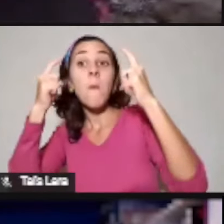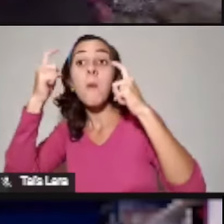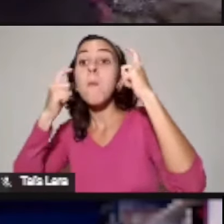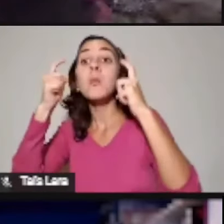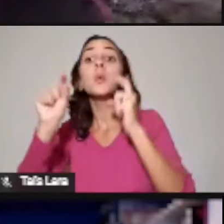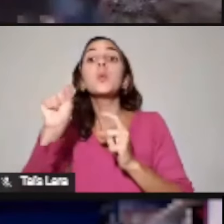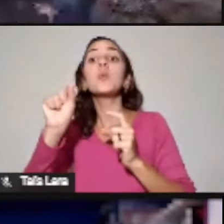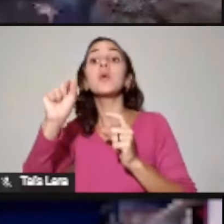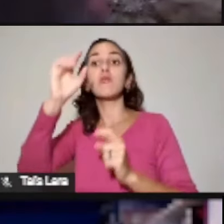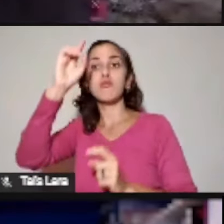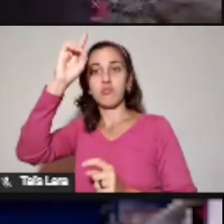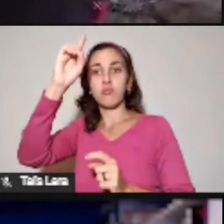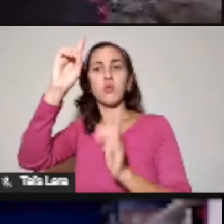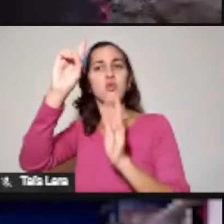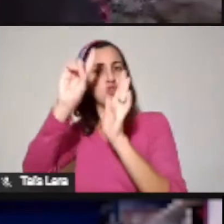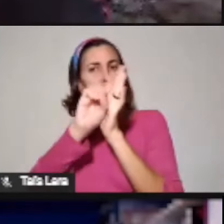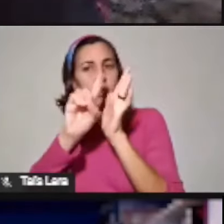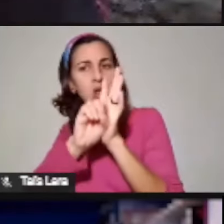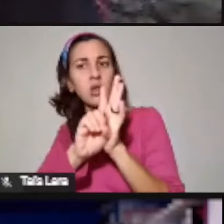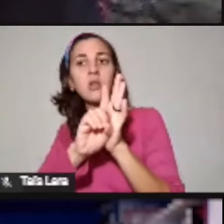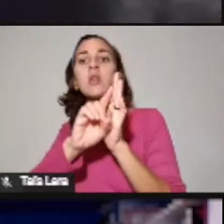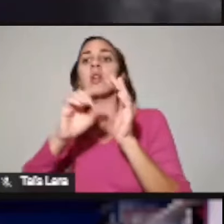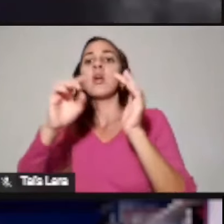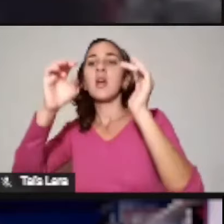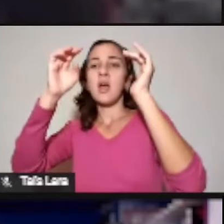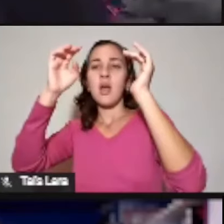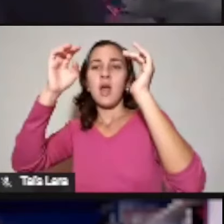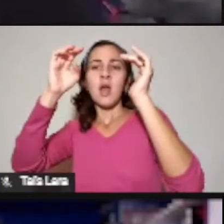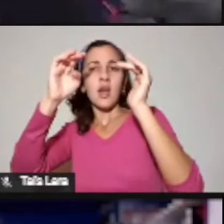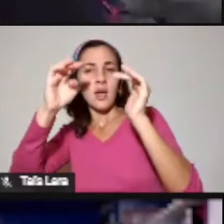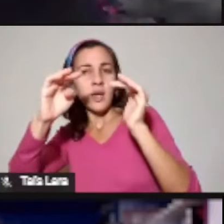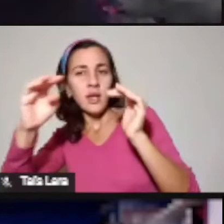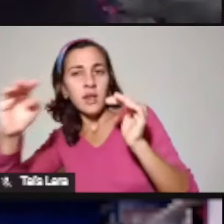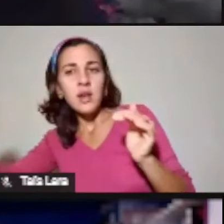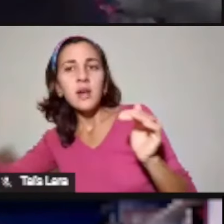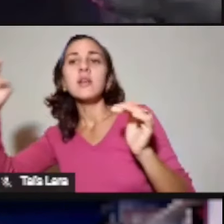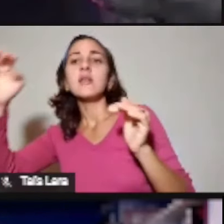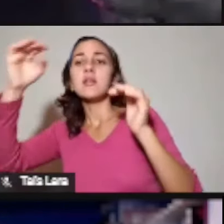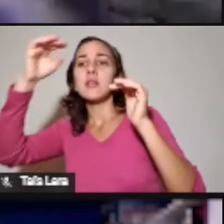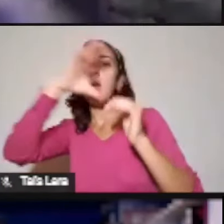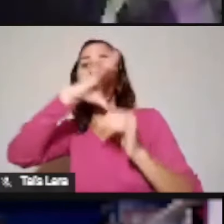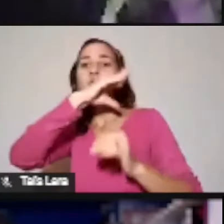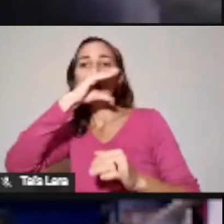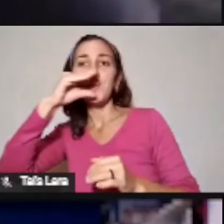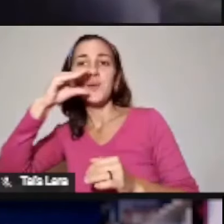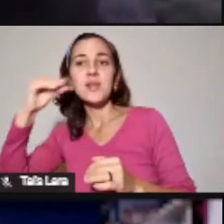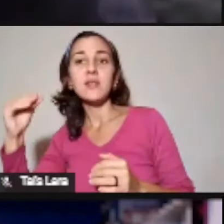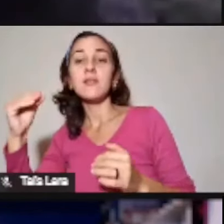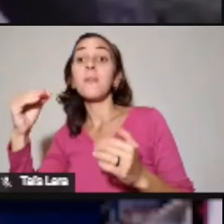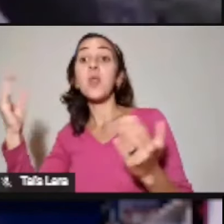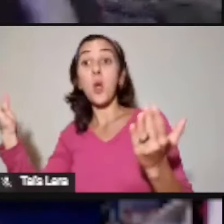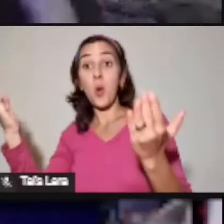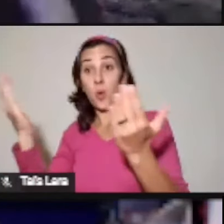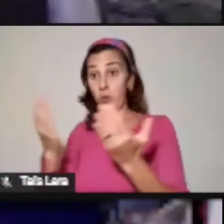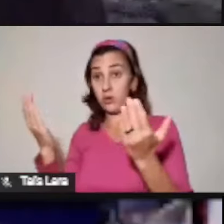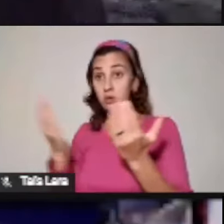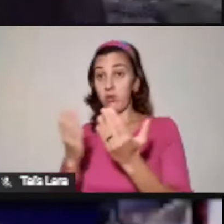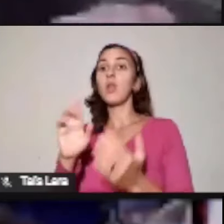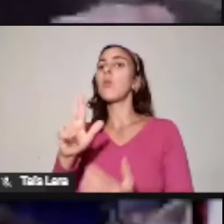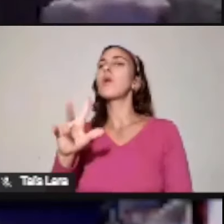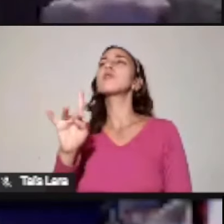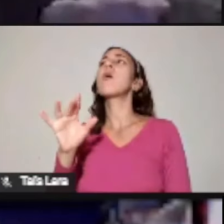hoje, né? Porque elas têm direitos hoje. Independente, né, desse impacto no futuro, a gente tem que garantir que